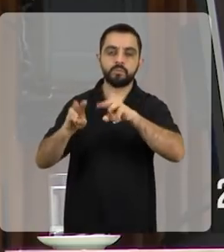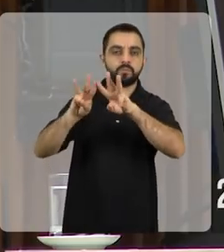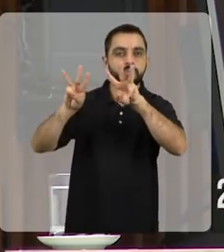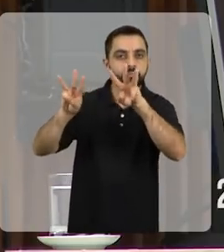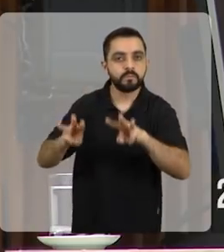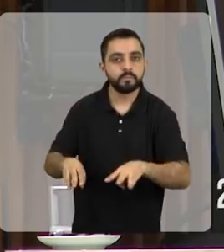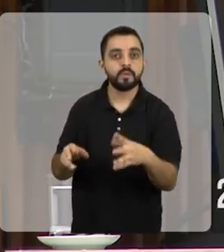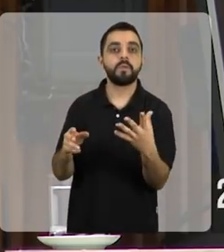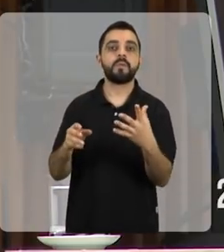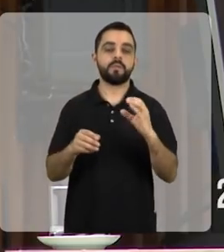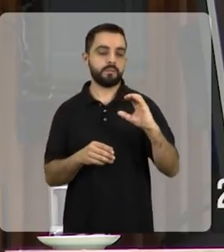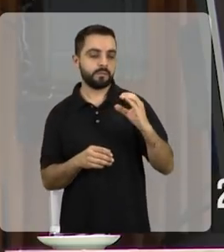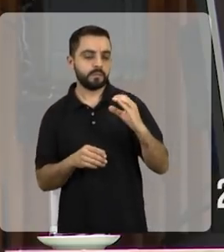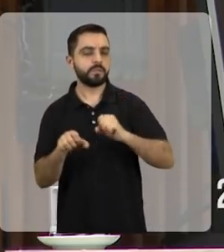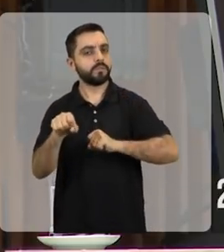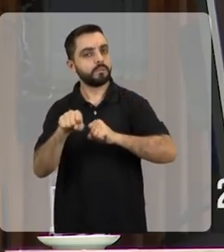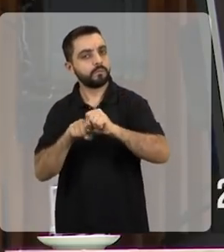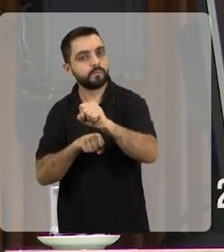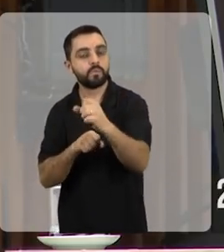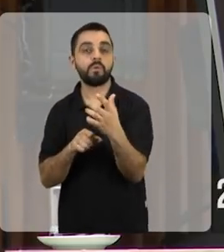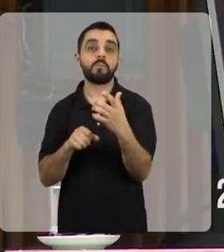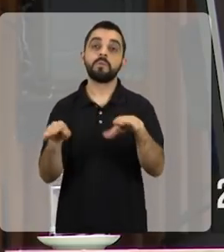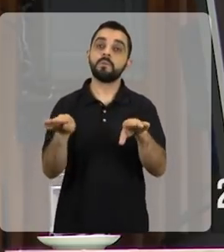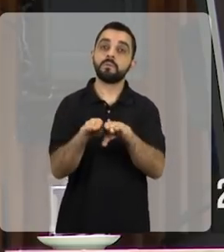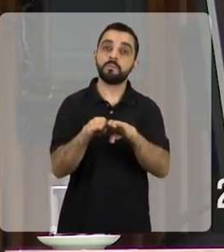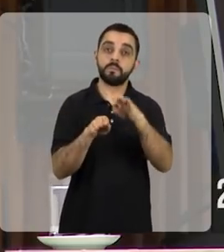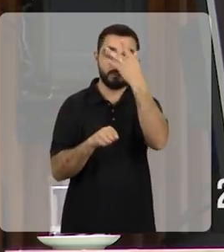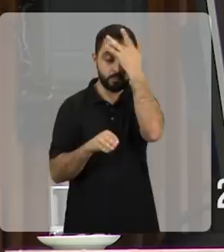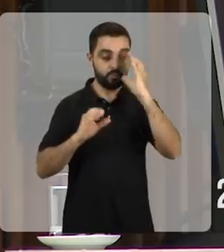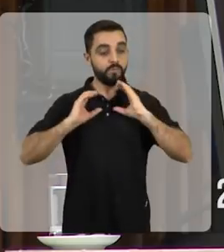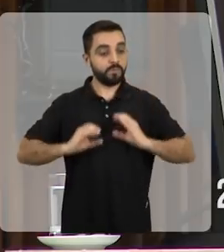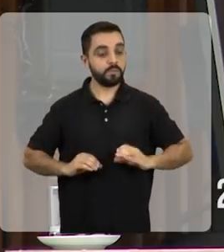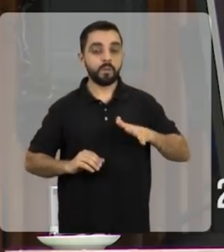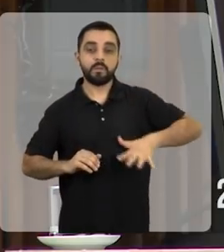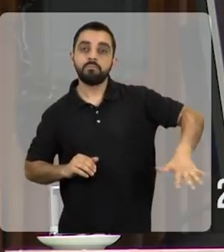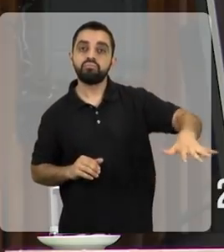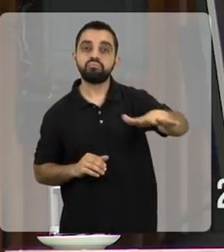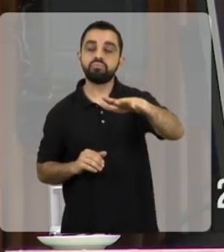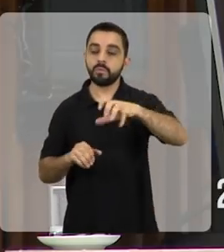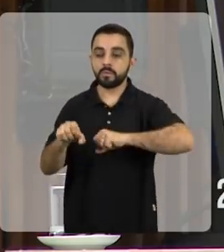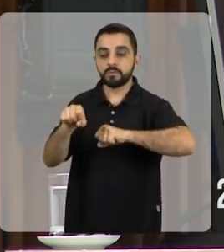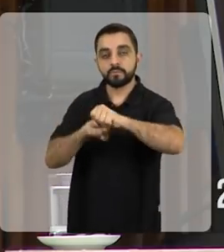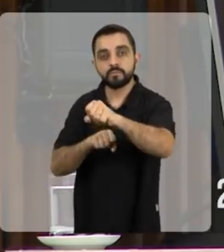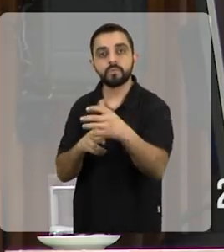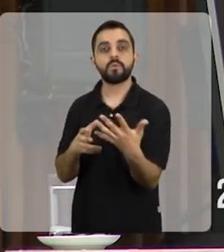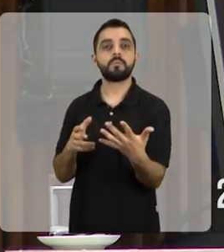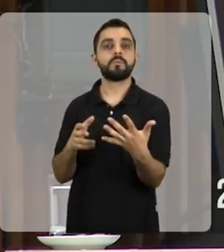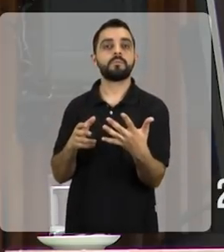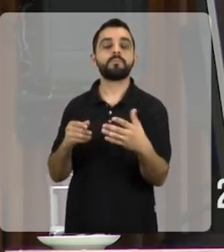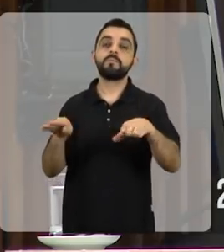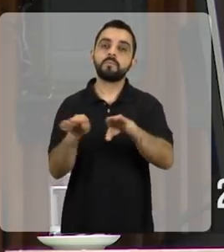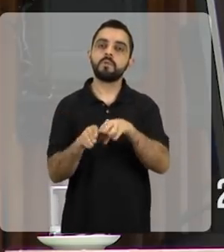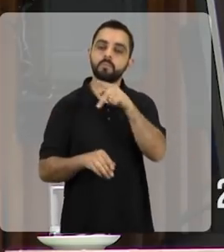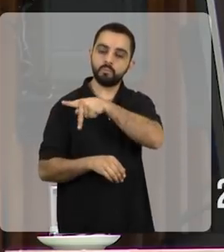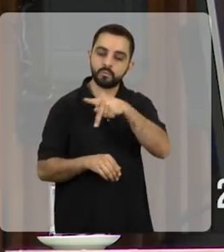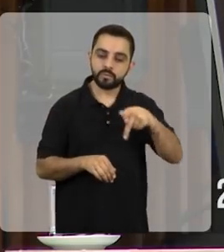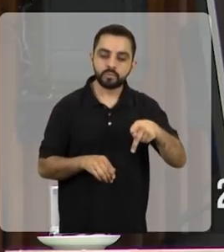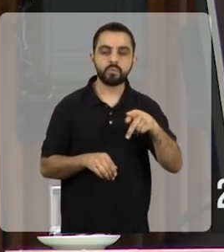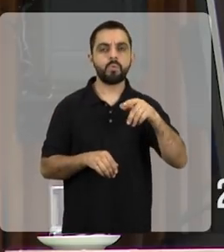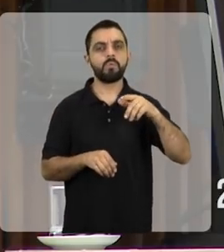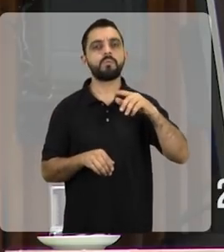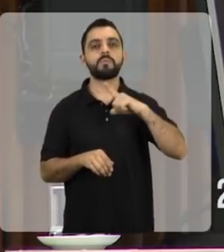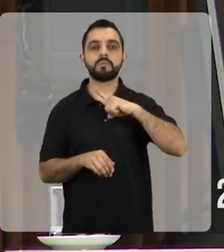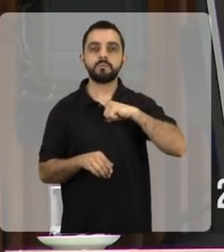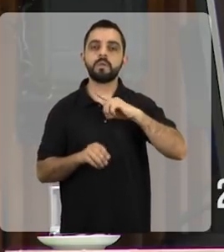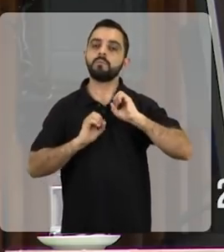dos nossos cientistas na formação dos nossos cidadãos e cidadãs na formação de professores de outros